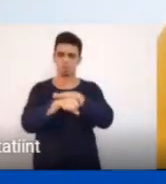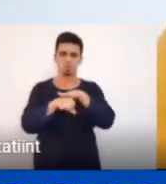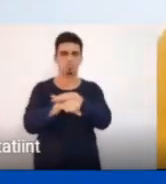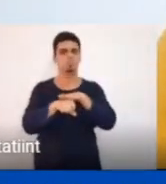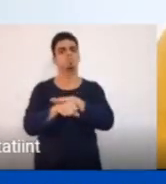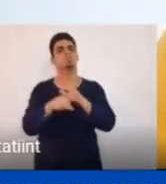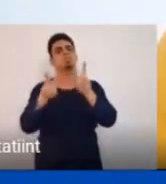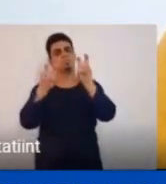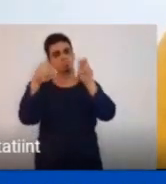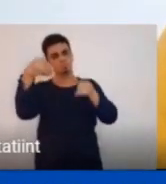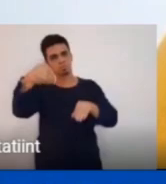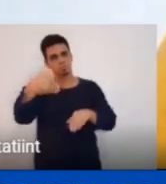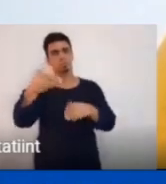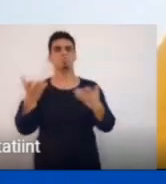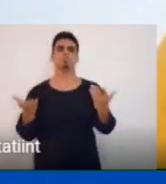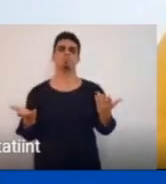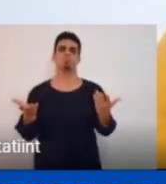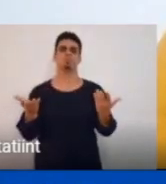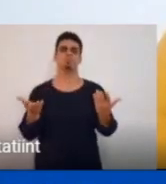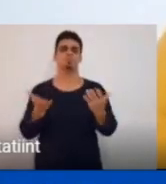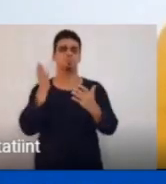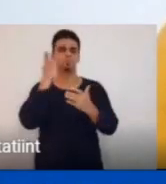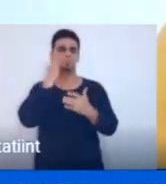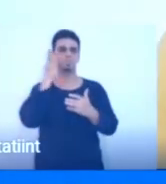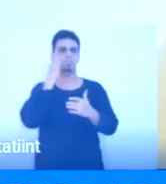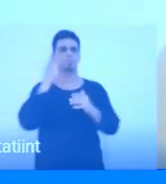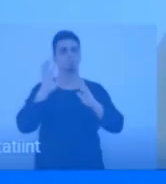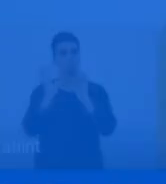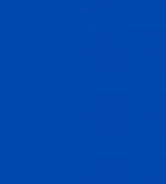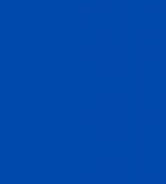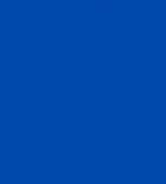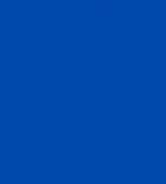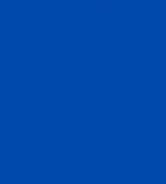repito, de escuta por parte da branquitude.